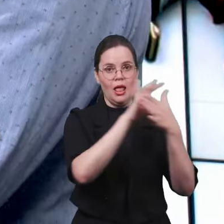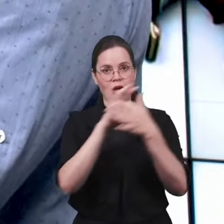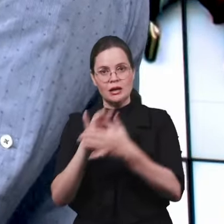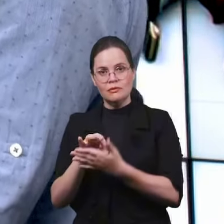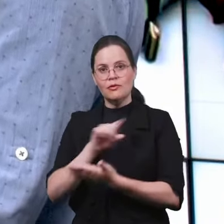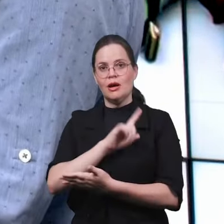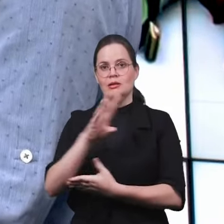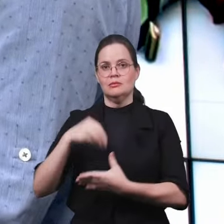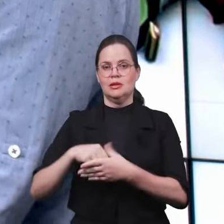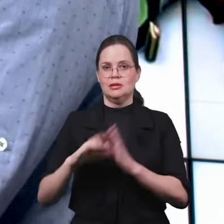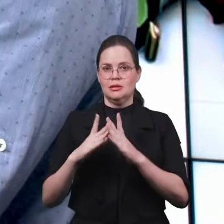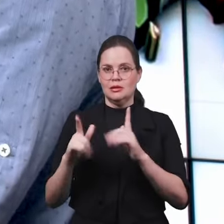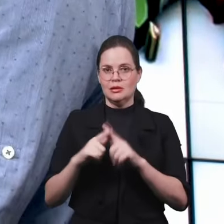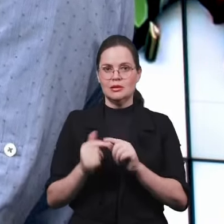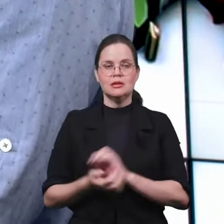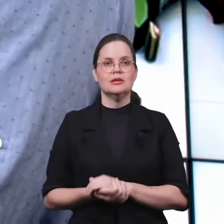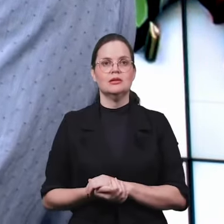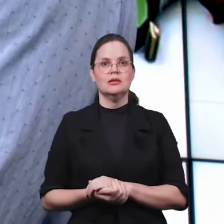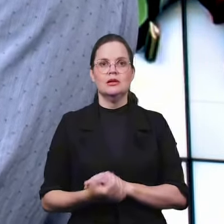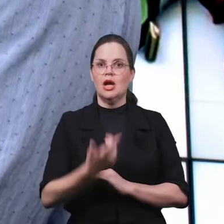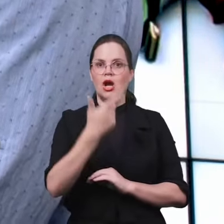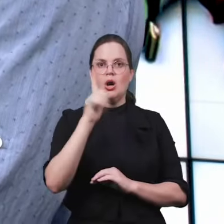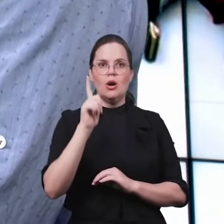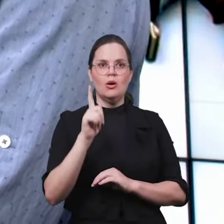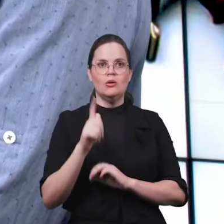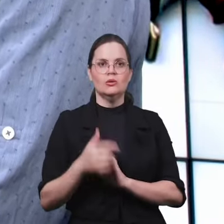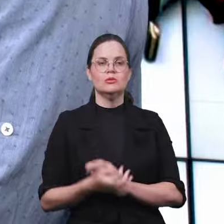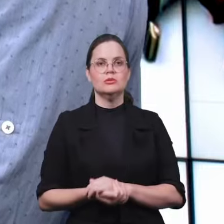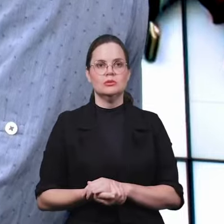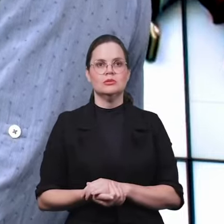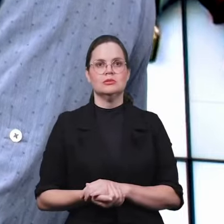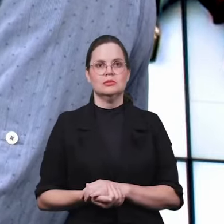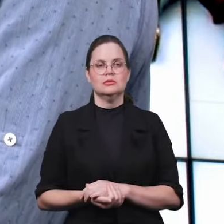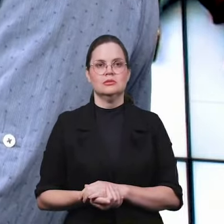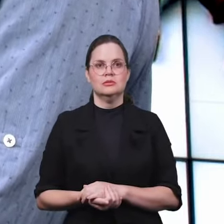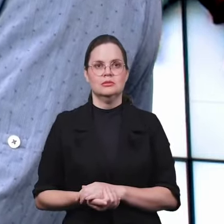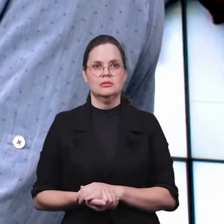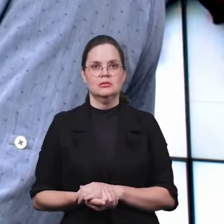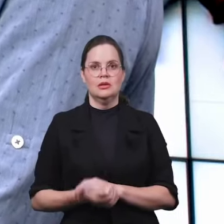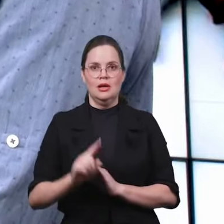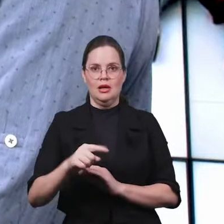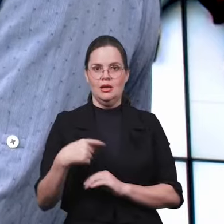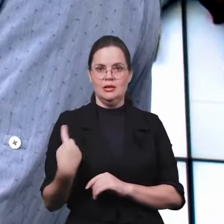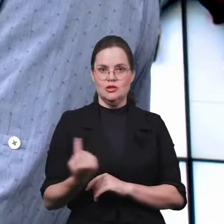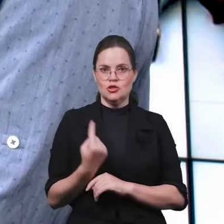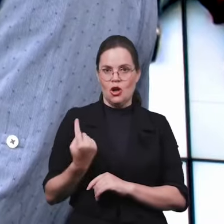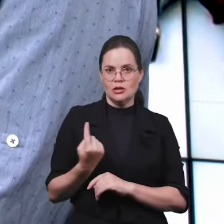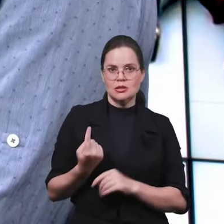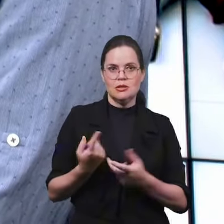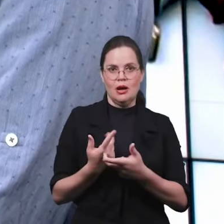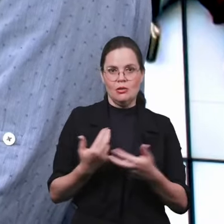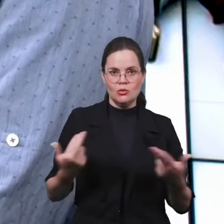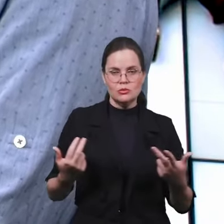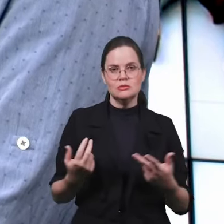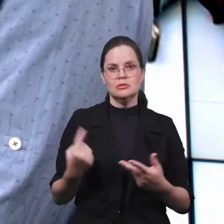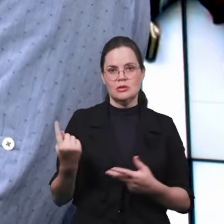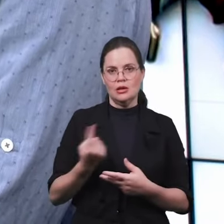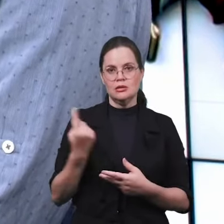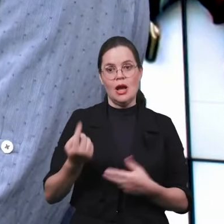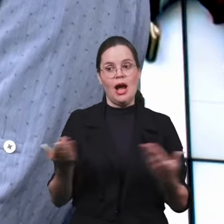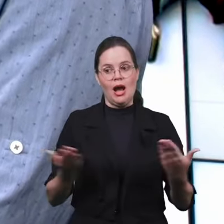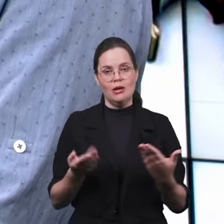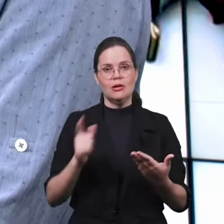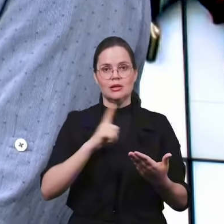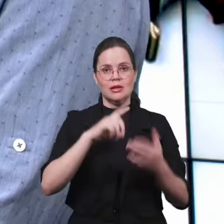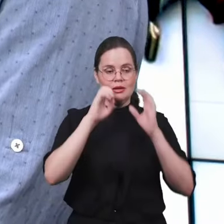igreja. Llevados por los padres allí E outros a la não. iglesia, otros no. Outros vão sozinhos Así